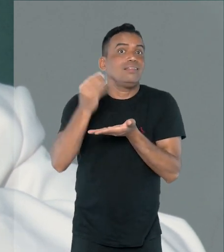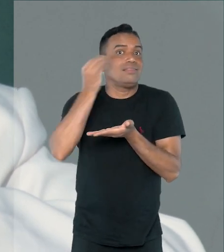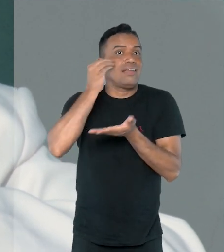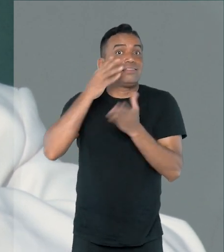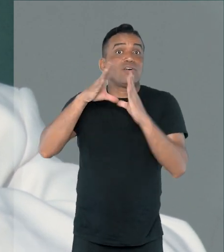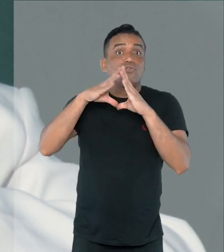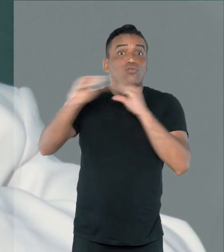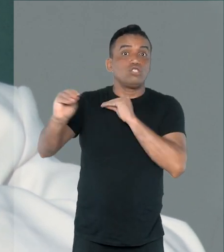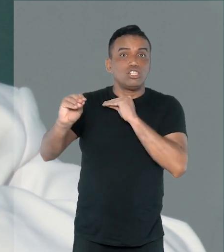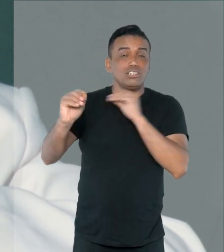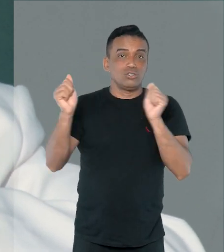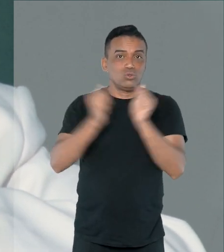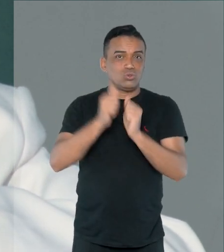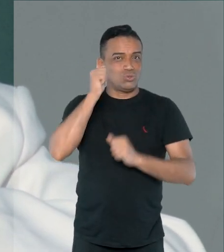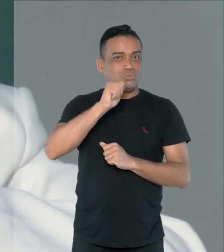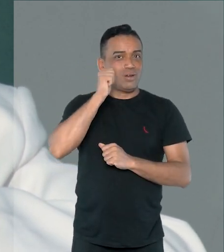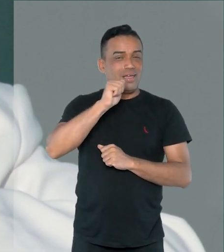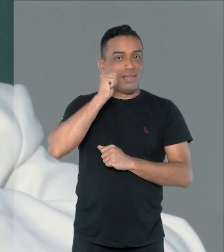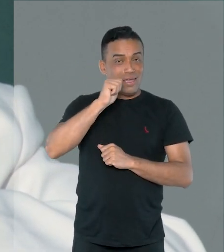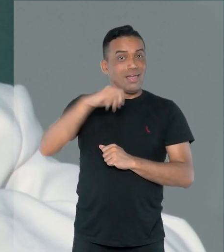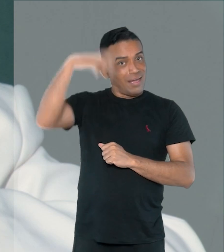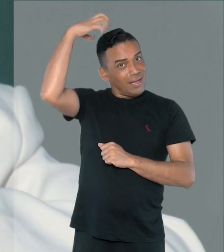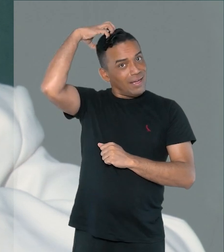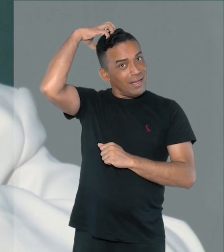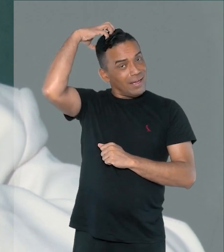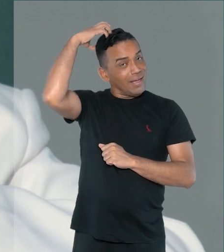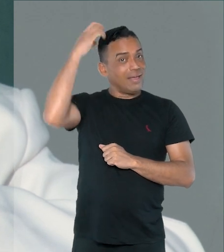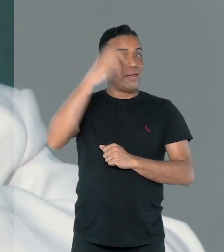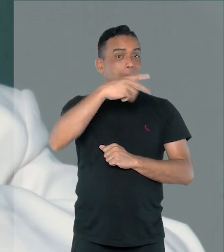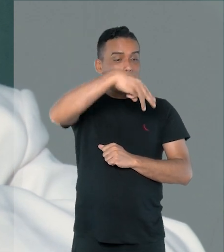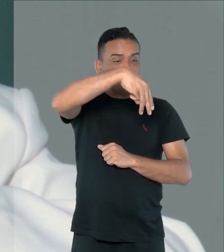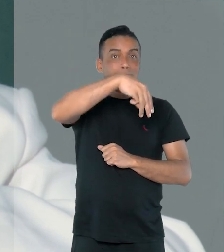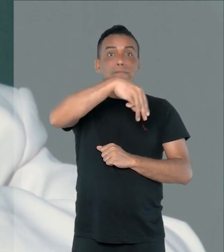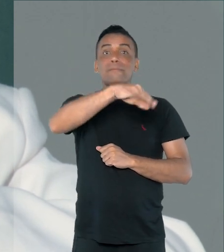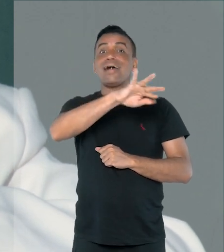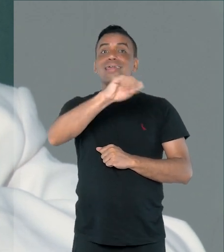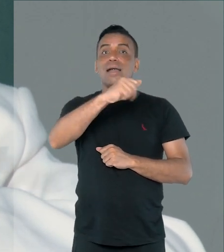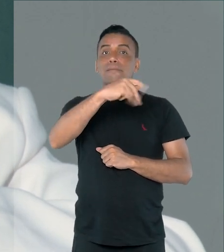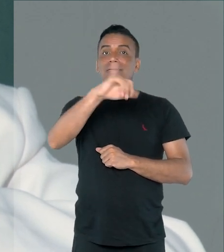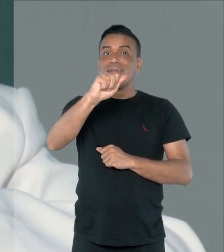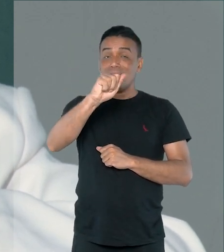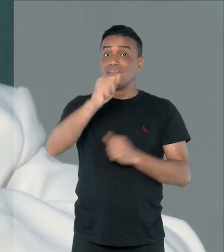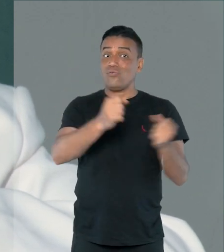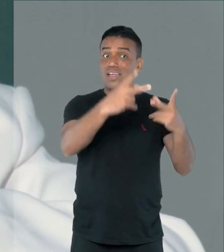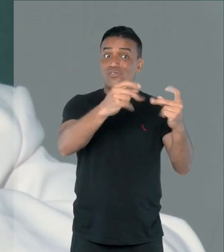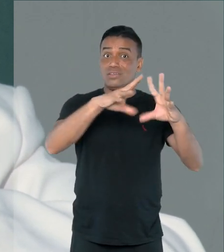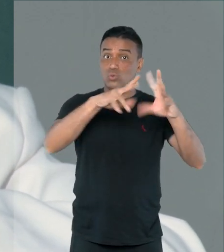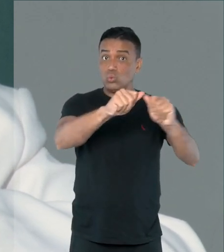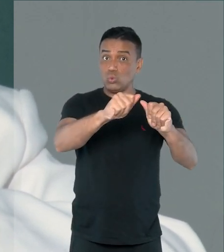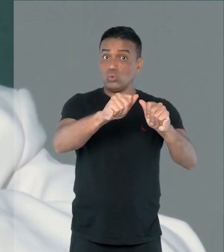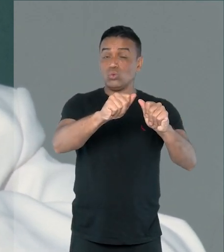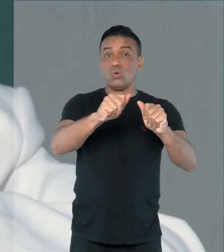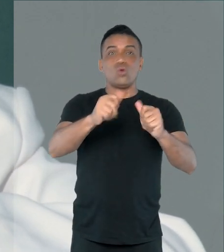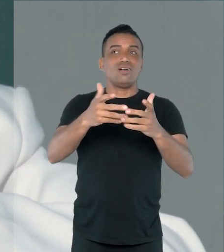Pia. Eles fogem, eles vendem tudo, os avós ficam sem dinheiro, eles vão morar numa cidadezinha que tem 2.000 habitantes, ali